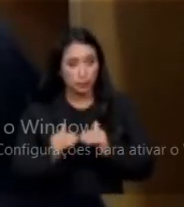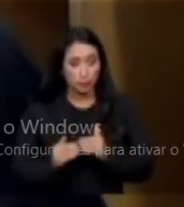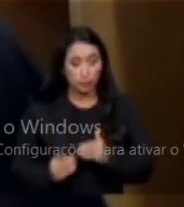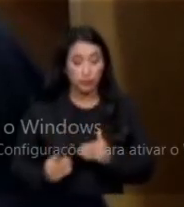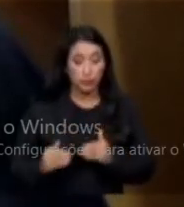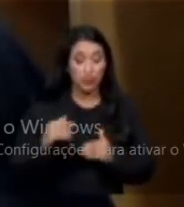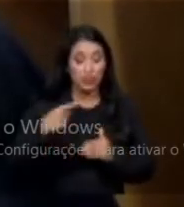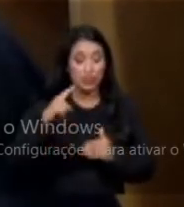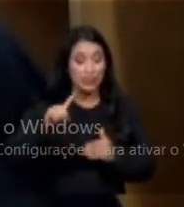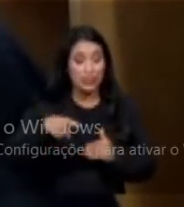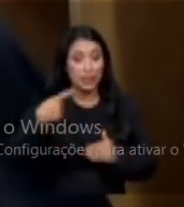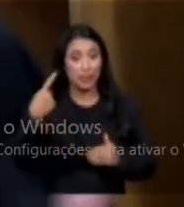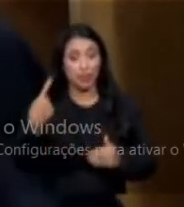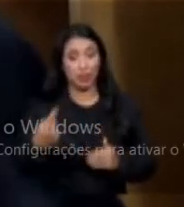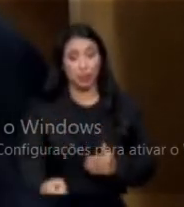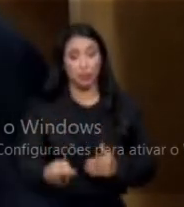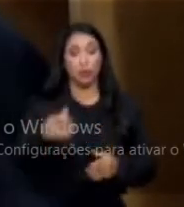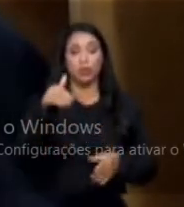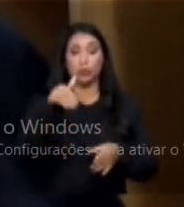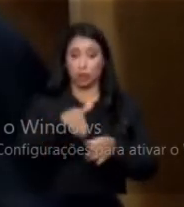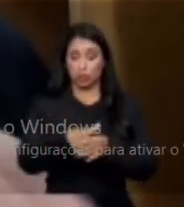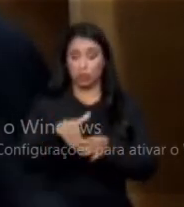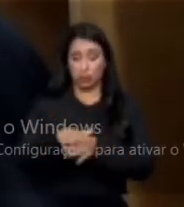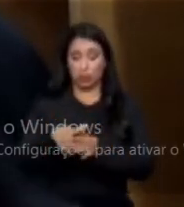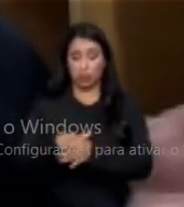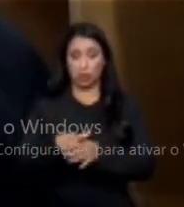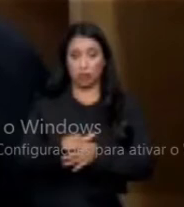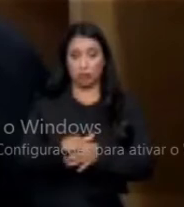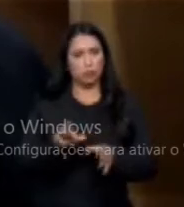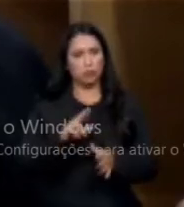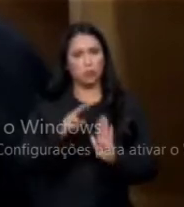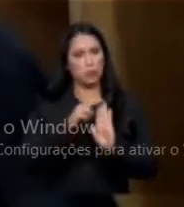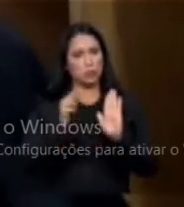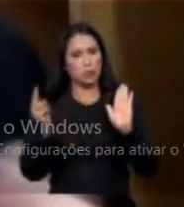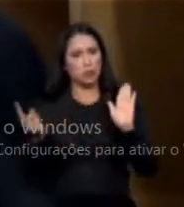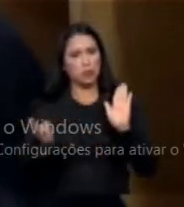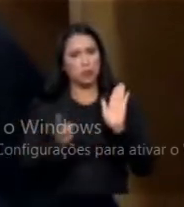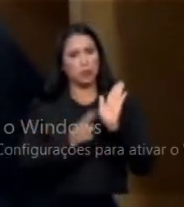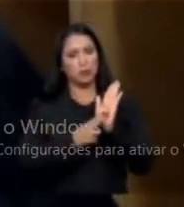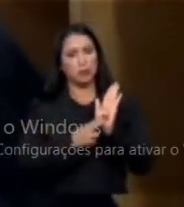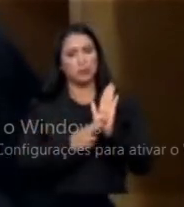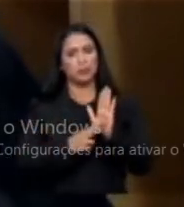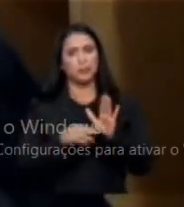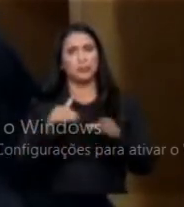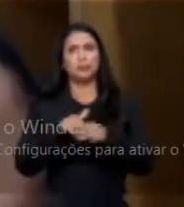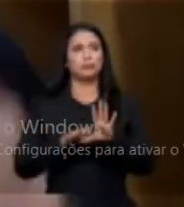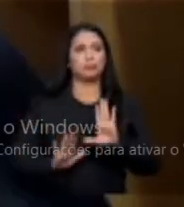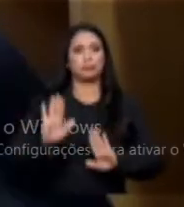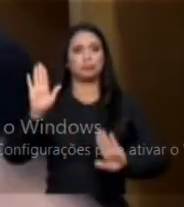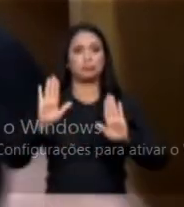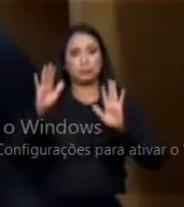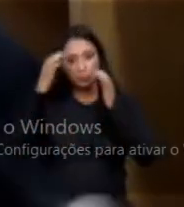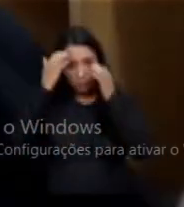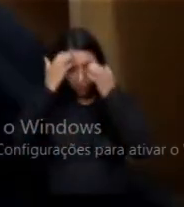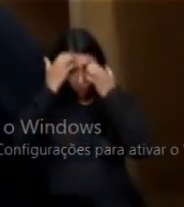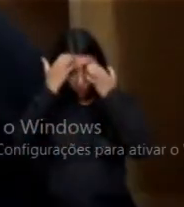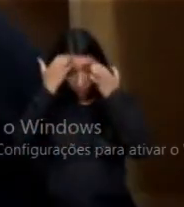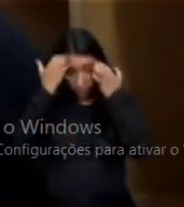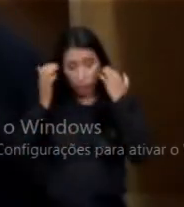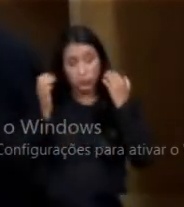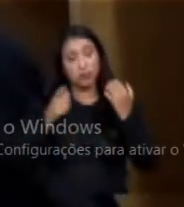de realização das convenções partidárias não é uma norma sobre eleições, é uma norma